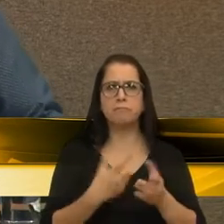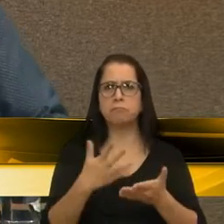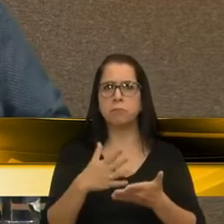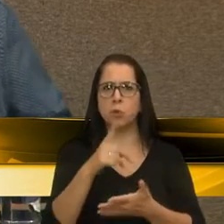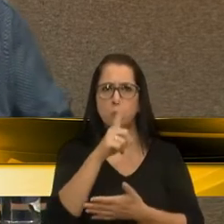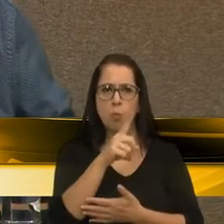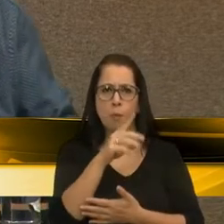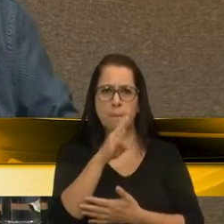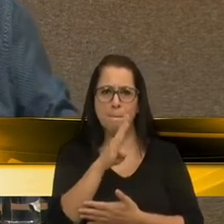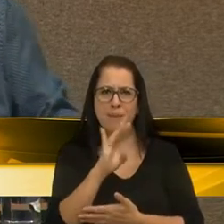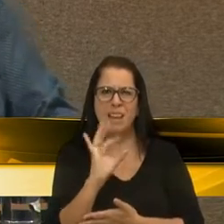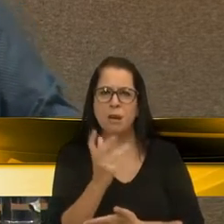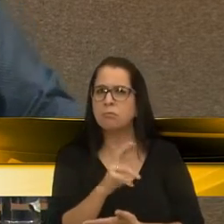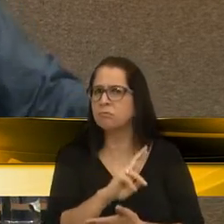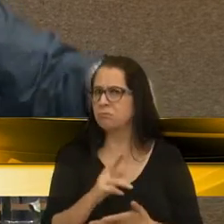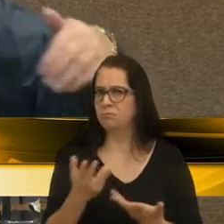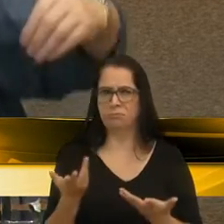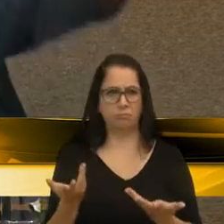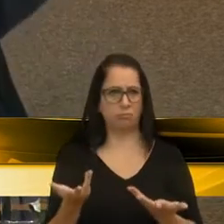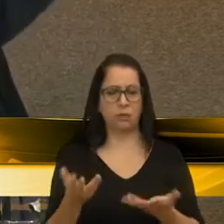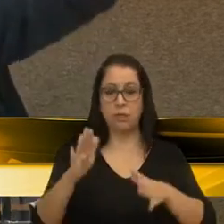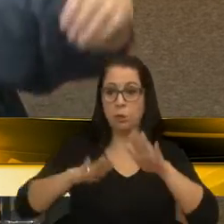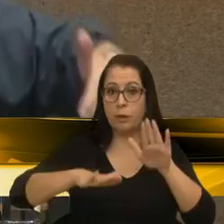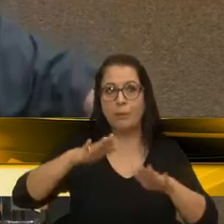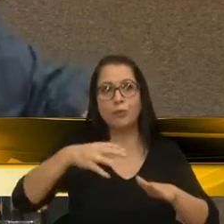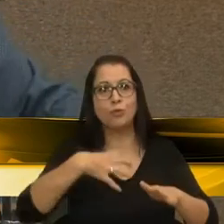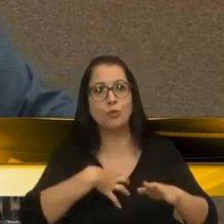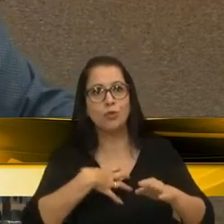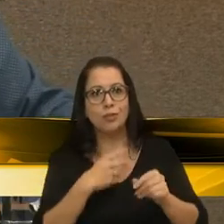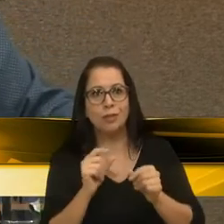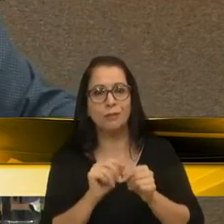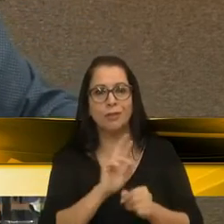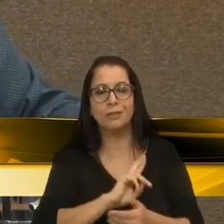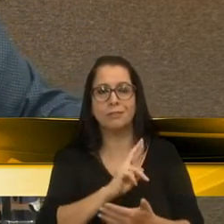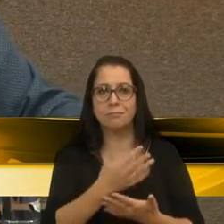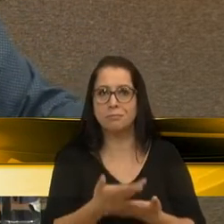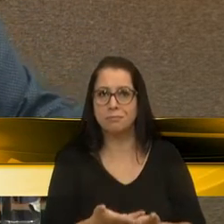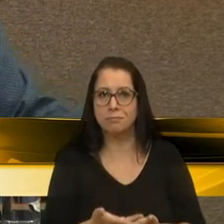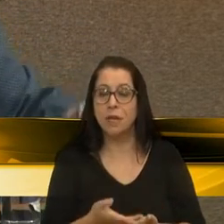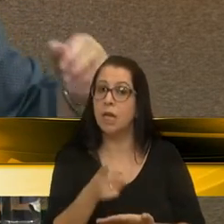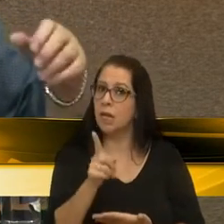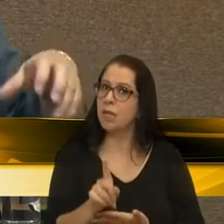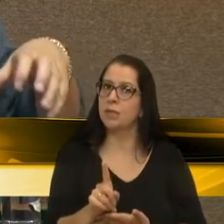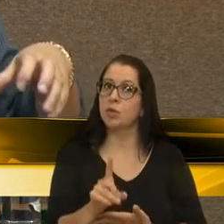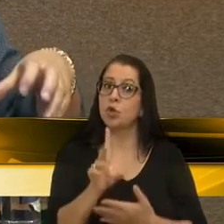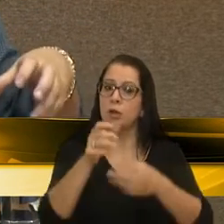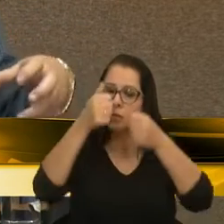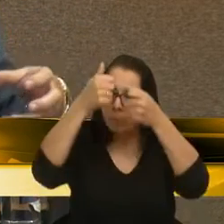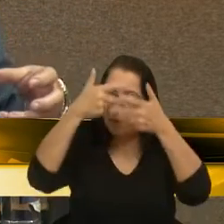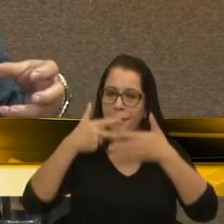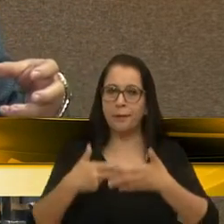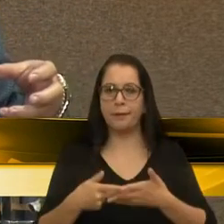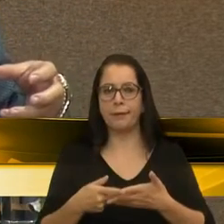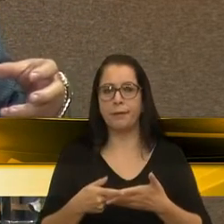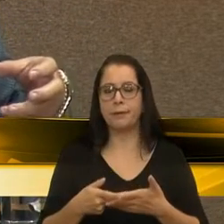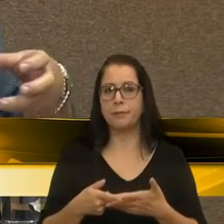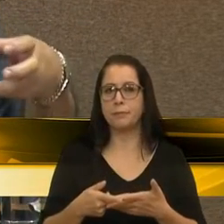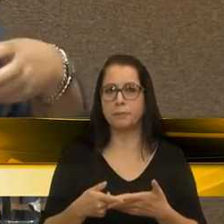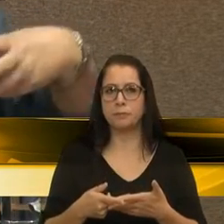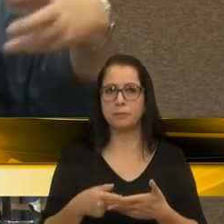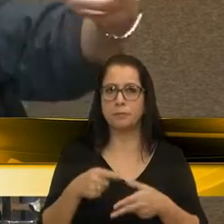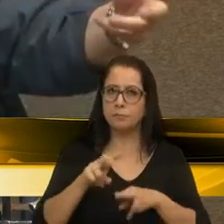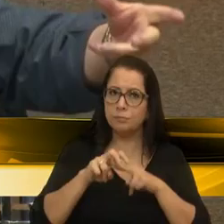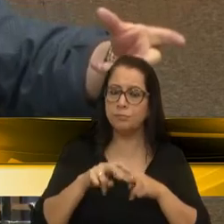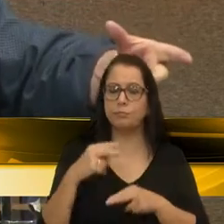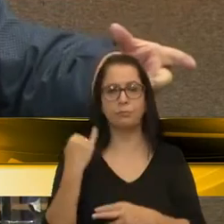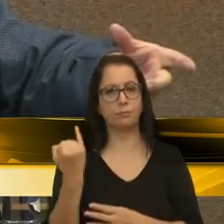de R$1 bilhão, né? Dependendo do jeito que ela for. Isso só explica em razão, por isso que